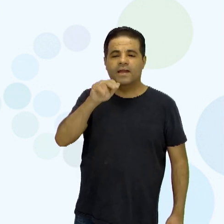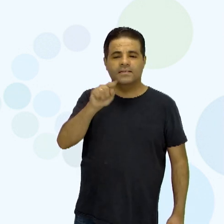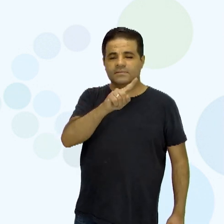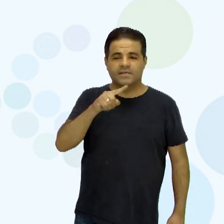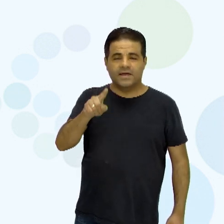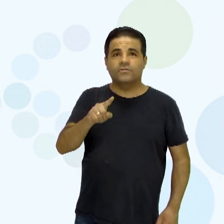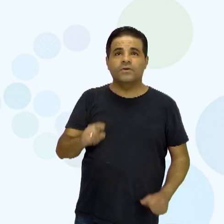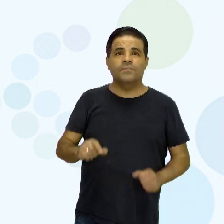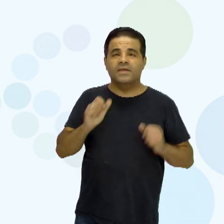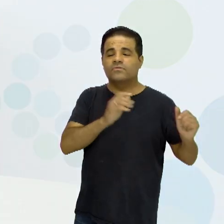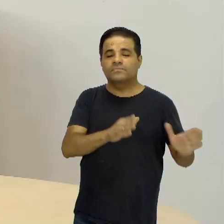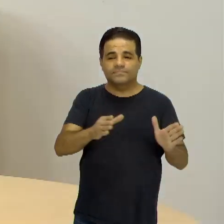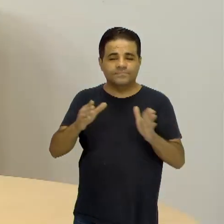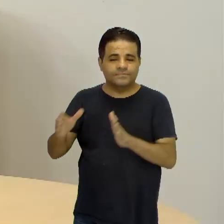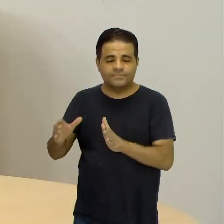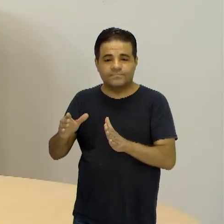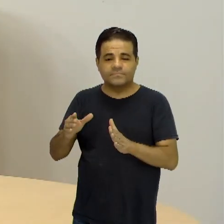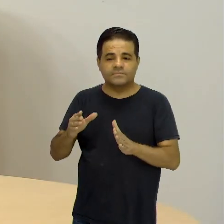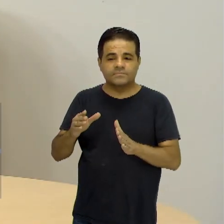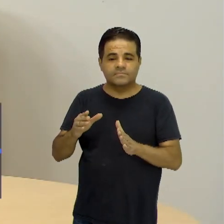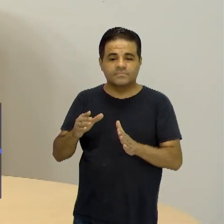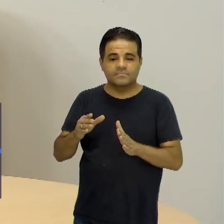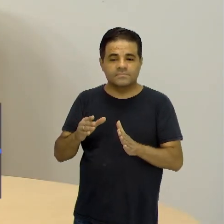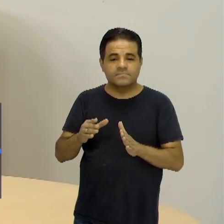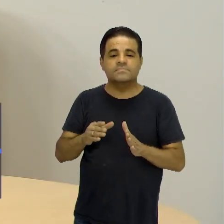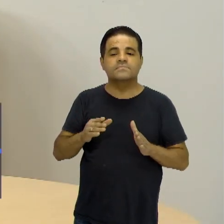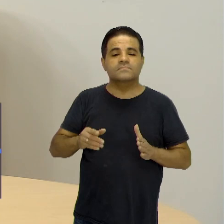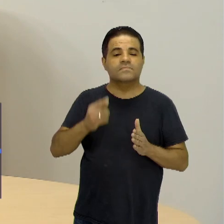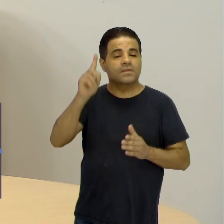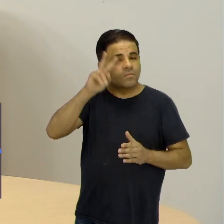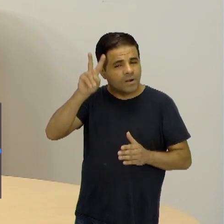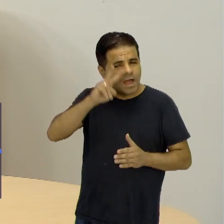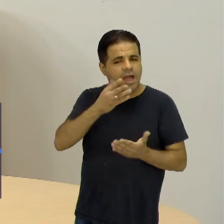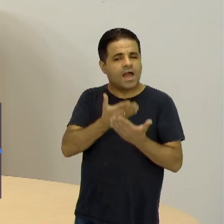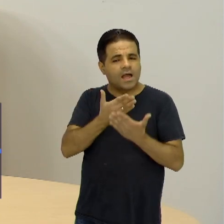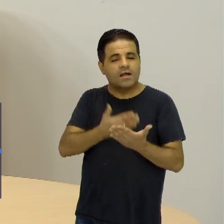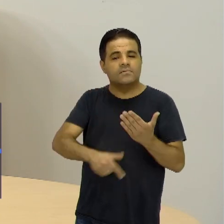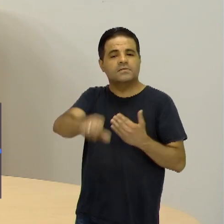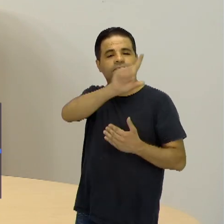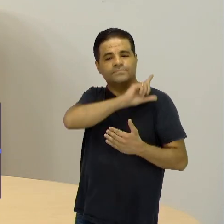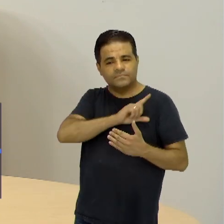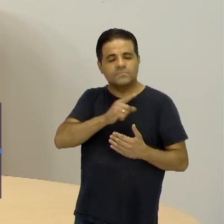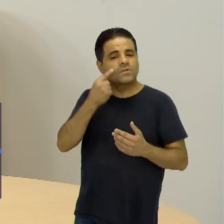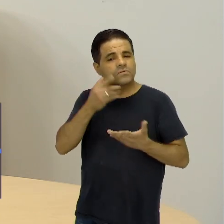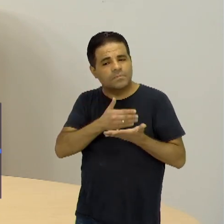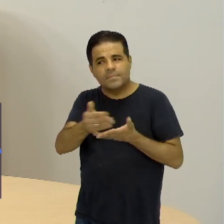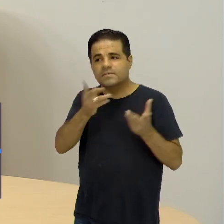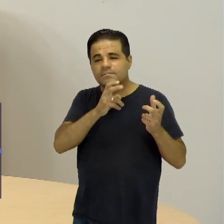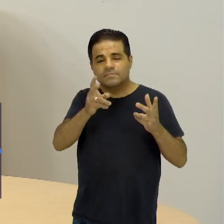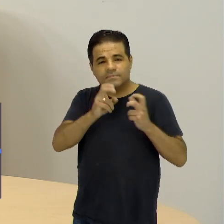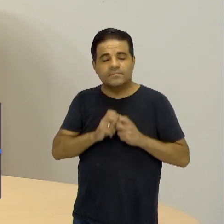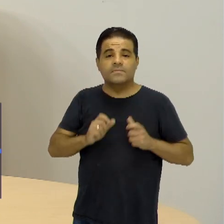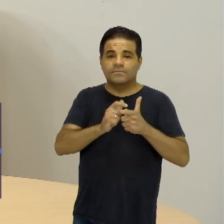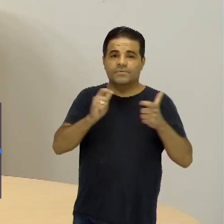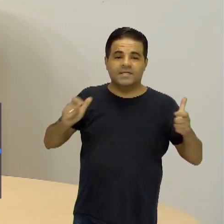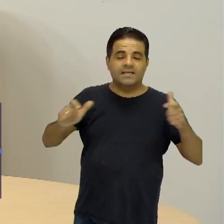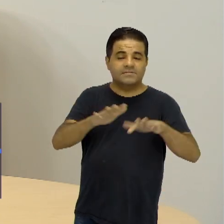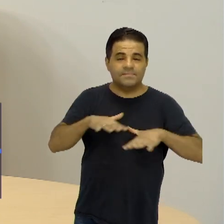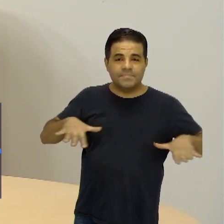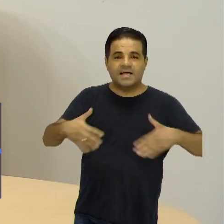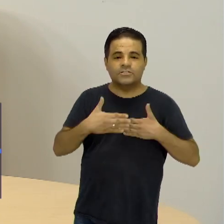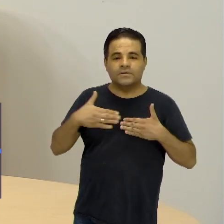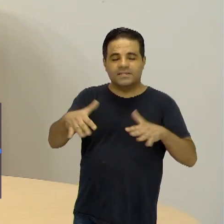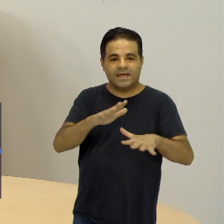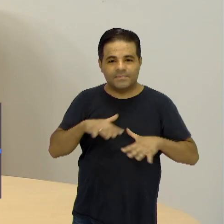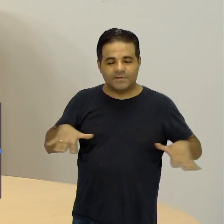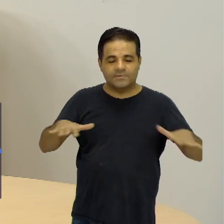organização. Então a gente começou a ver uma reportagem na aula anterior e a gente começa a perceber a estrutura dessa reportagem. E aí o